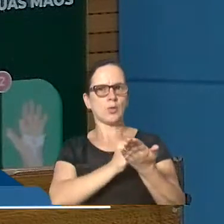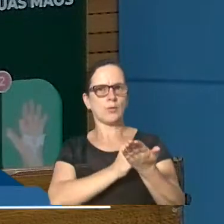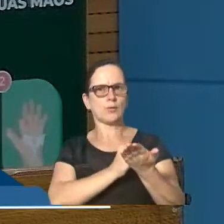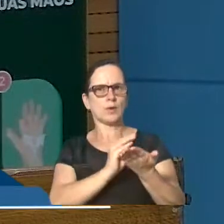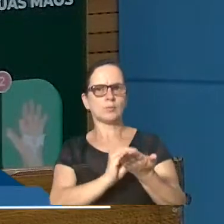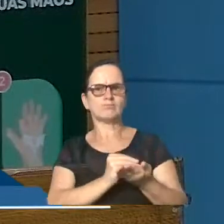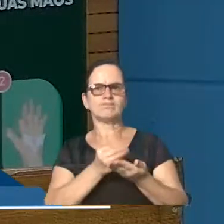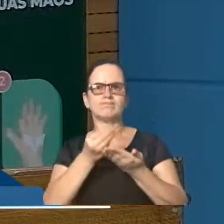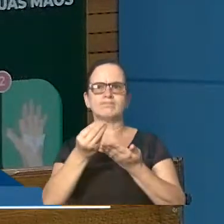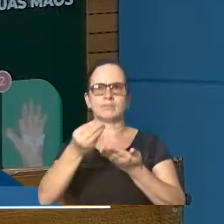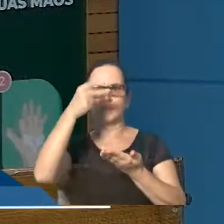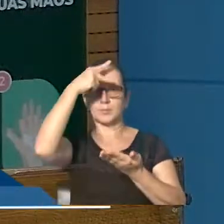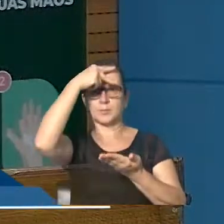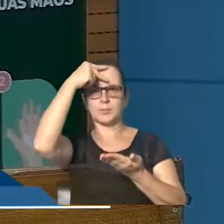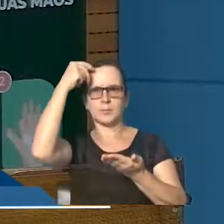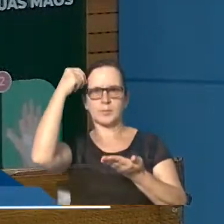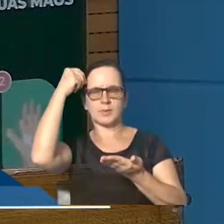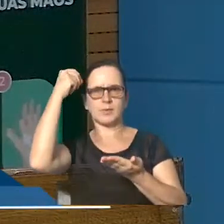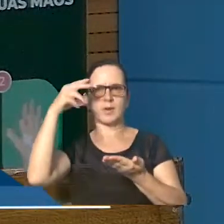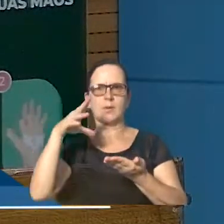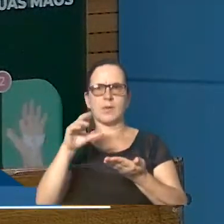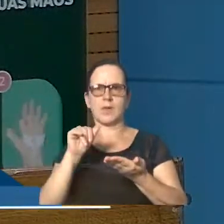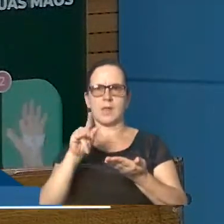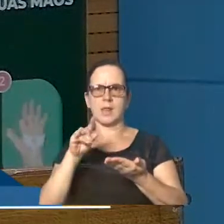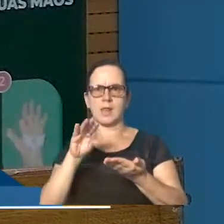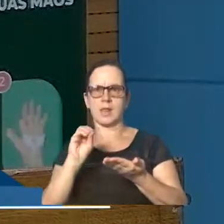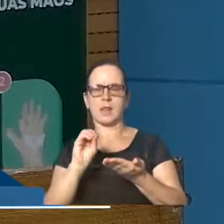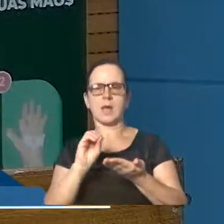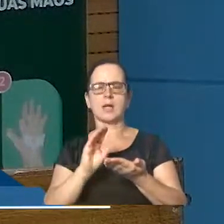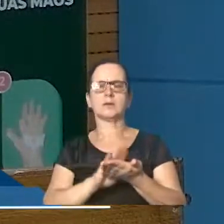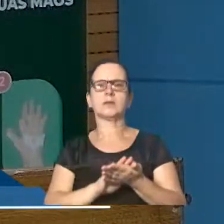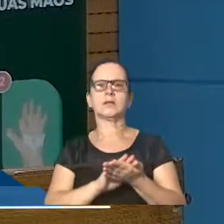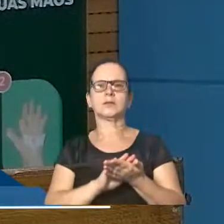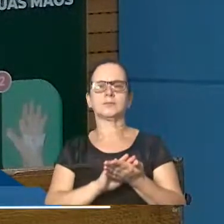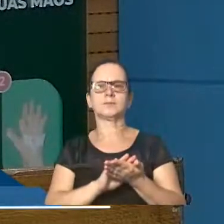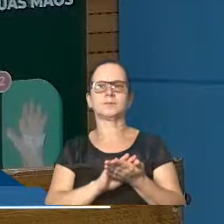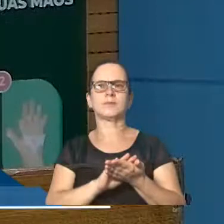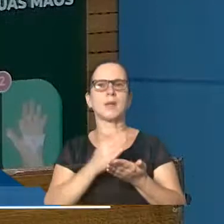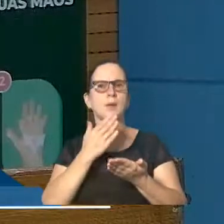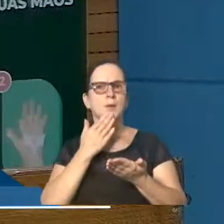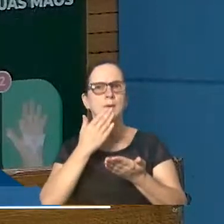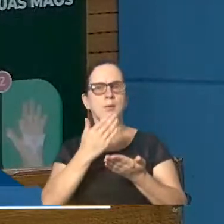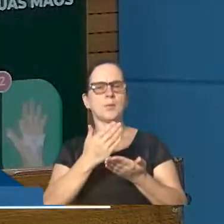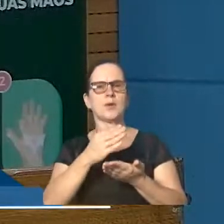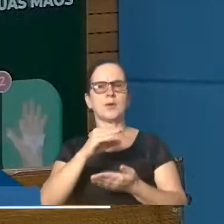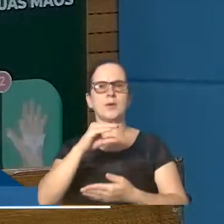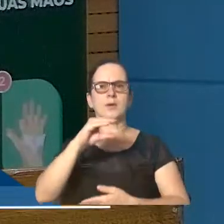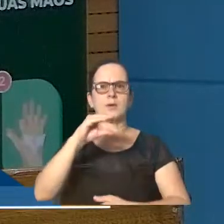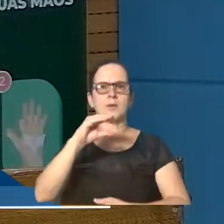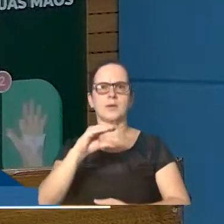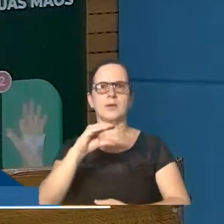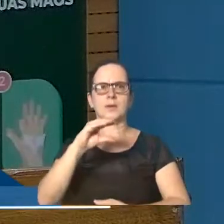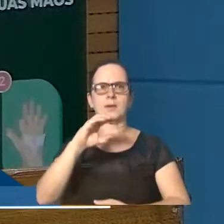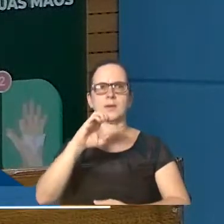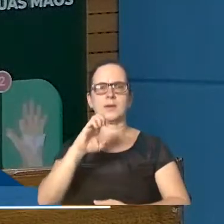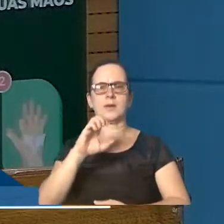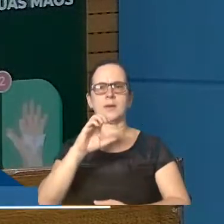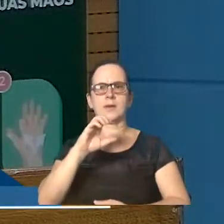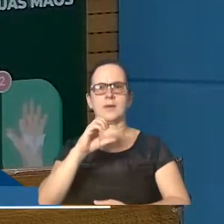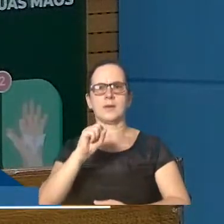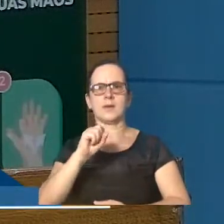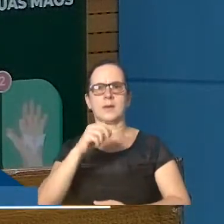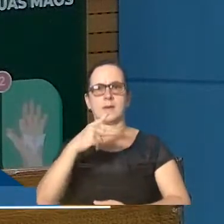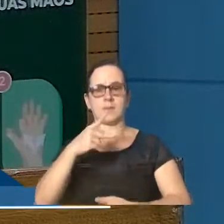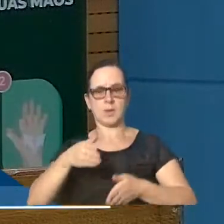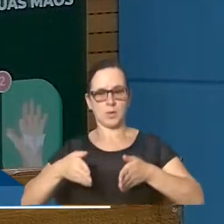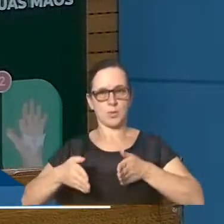prefeito Ademário, prefeito municipal, a fim de que seja enviado ofício solicitando a SESEP manutenção constante da estrada